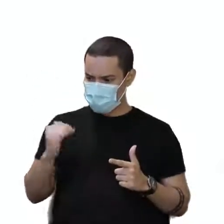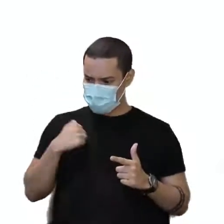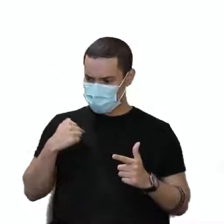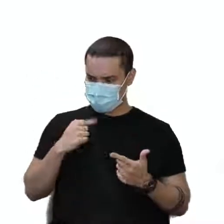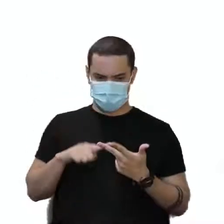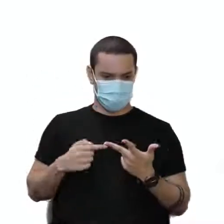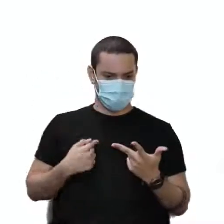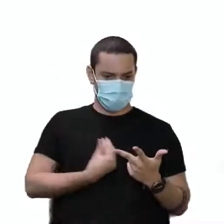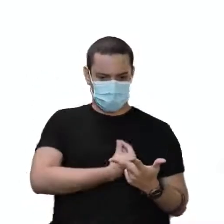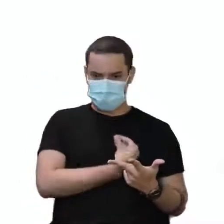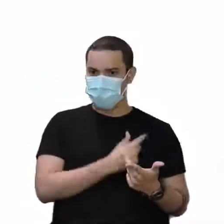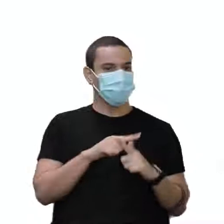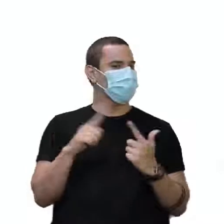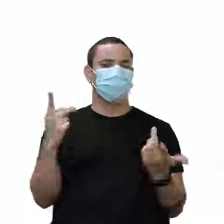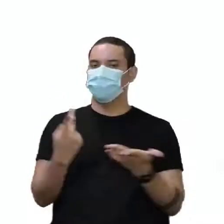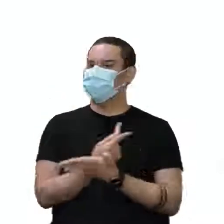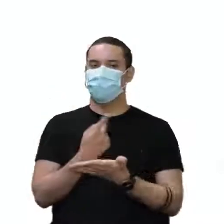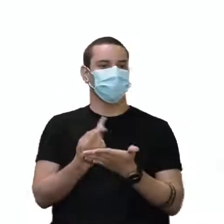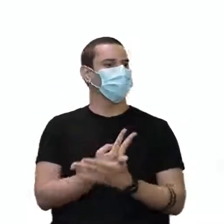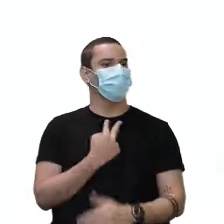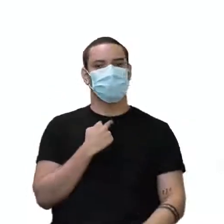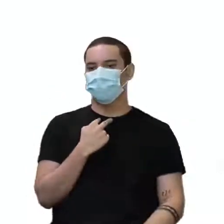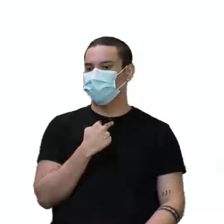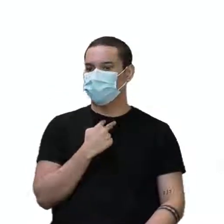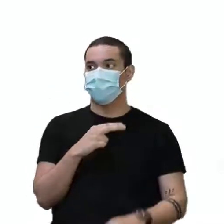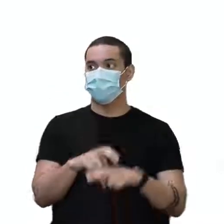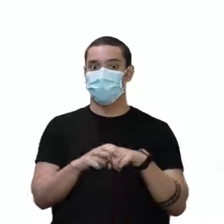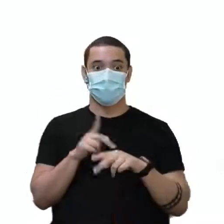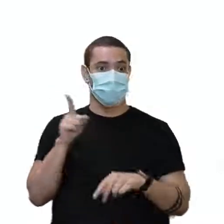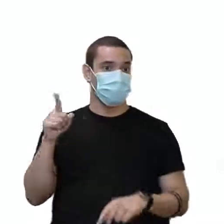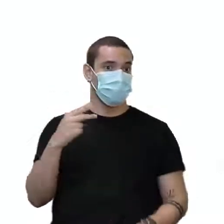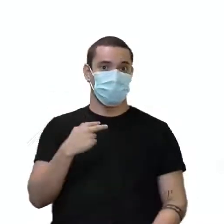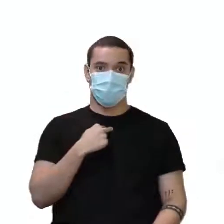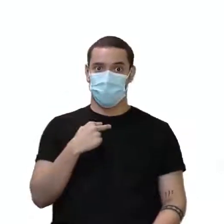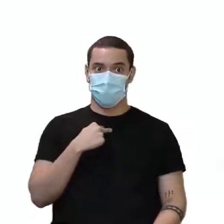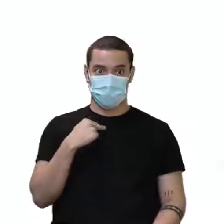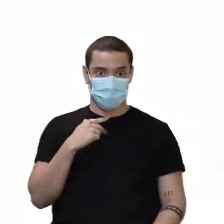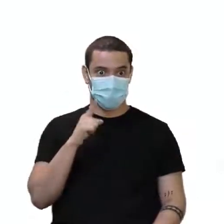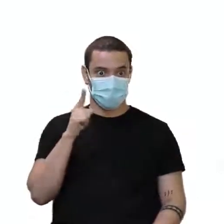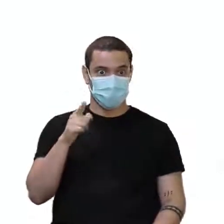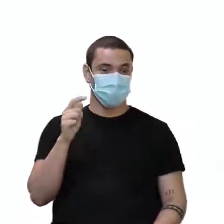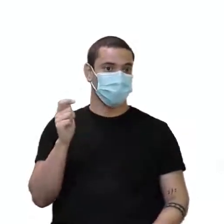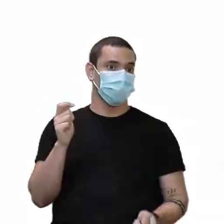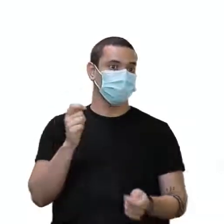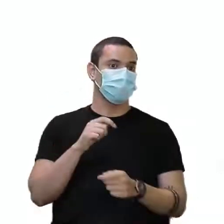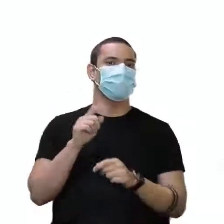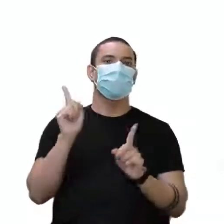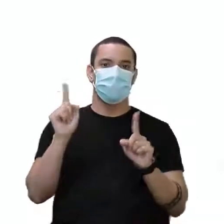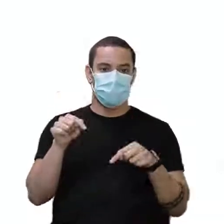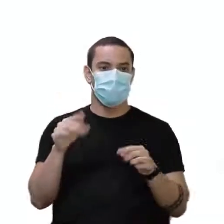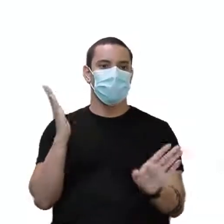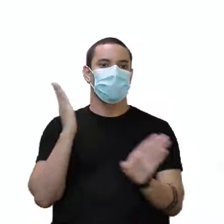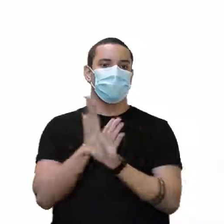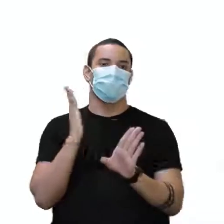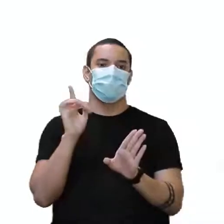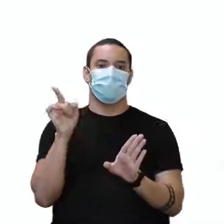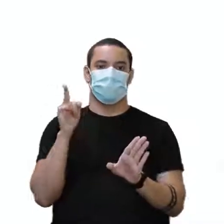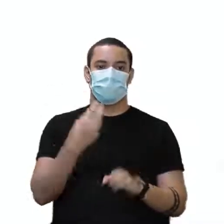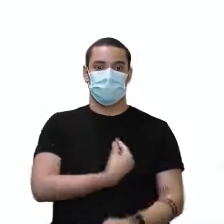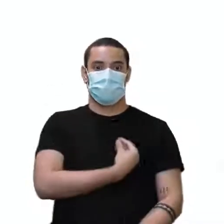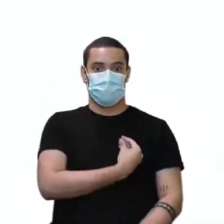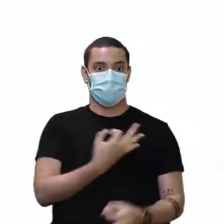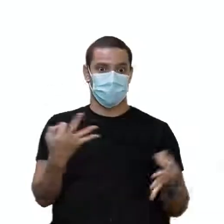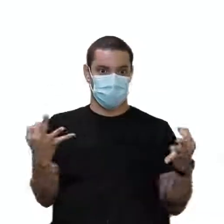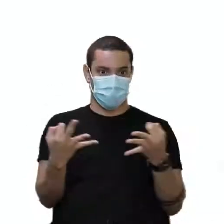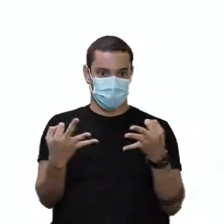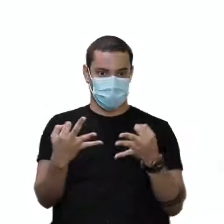English no presente, mas tá errado. Nesse caso, você não vai fazer isso, isso é uma das coisas que realmente pega por conta desse presente perfeito.